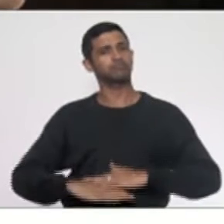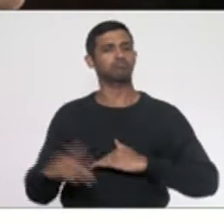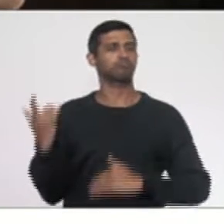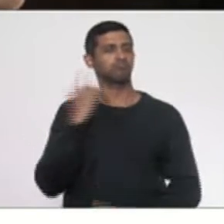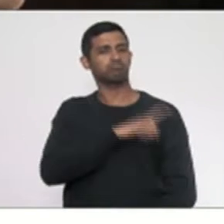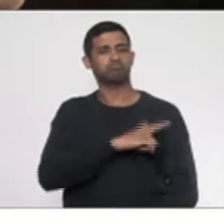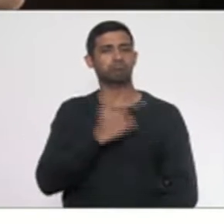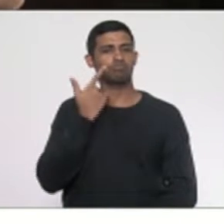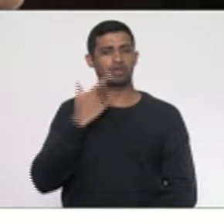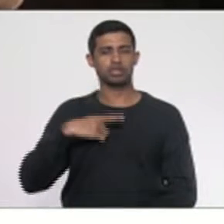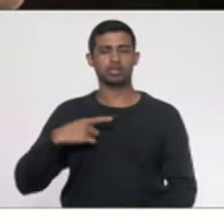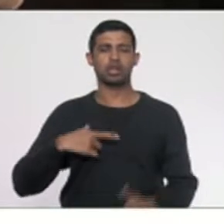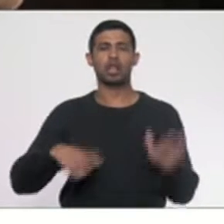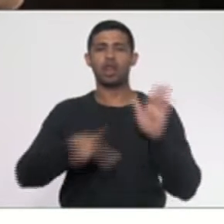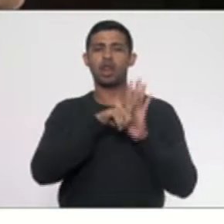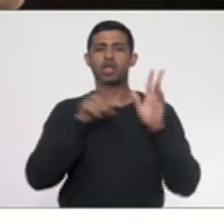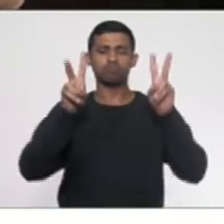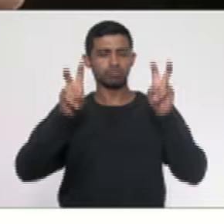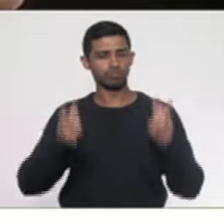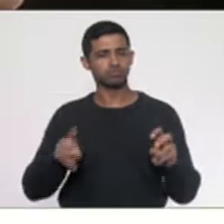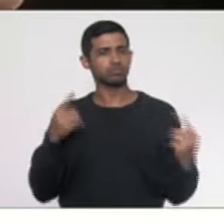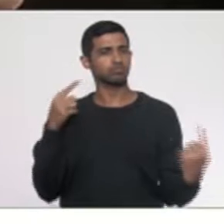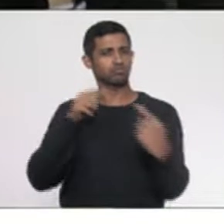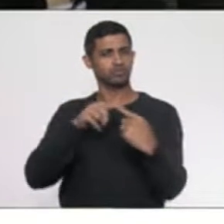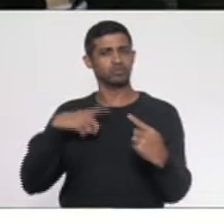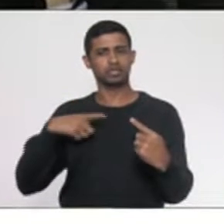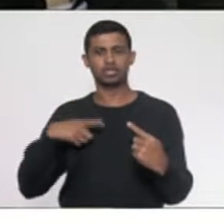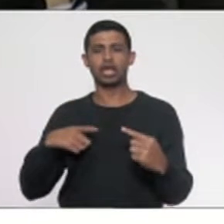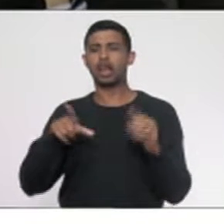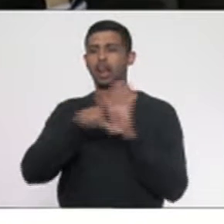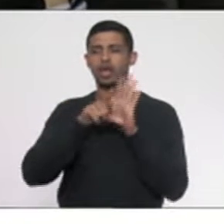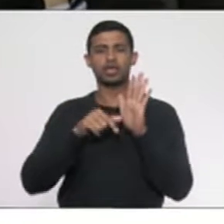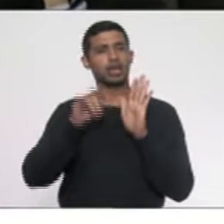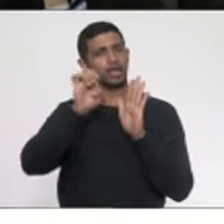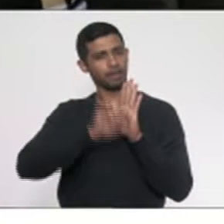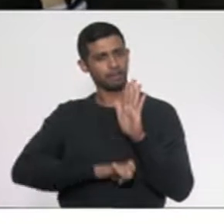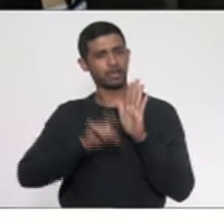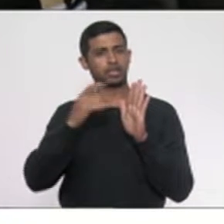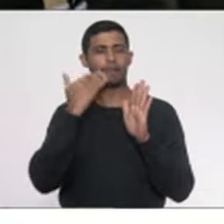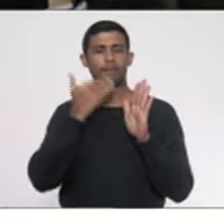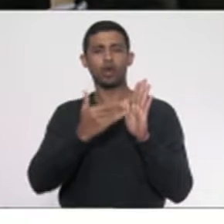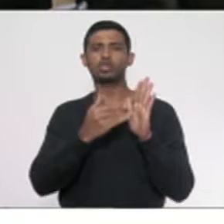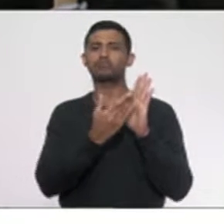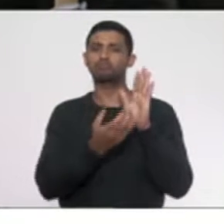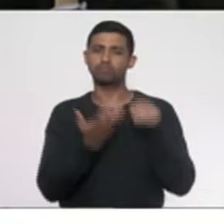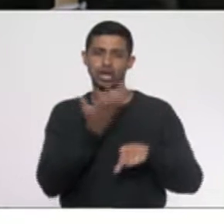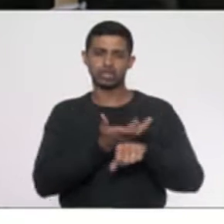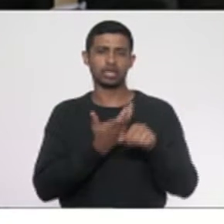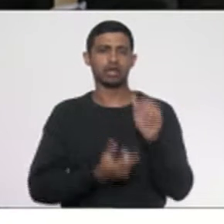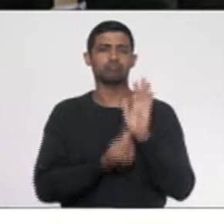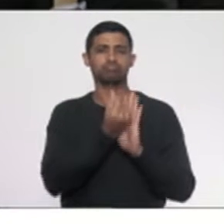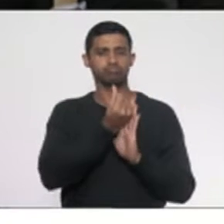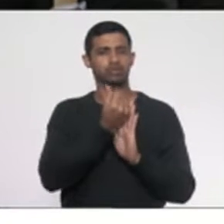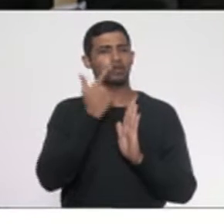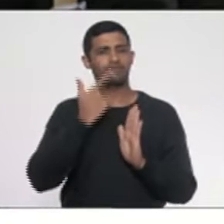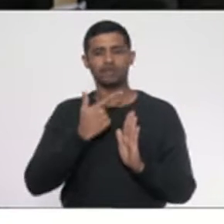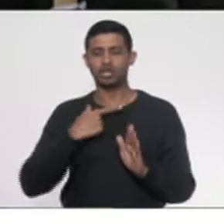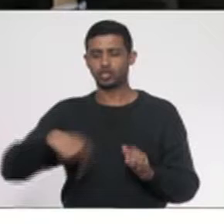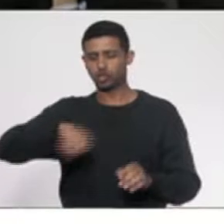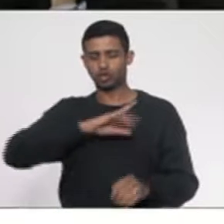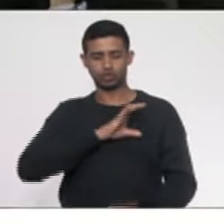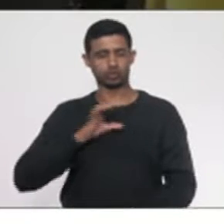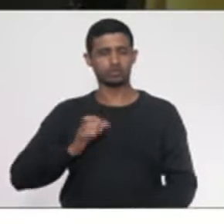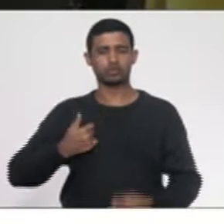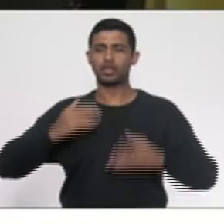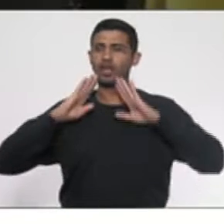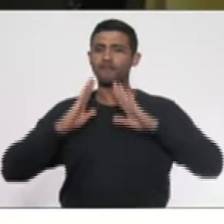temas que demandam lei específica, além de emendas que tratavam de temas estranhos à matéria orçamentária. As novas práticas dessa comissão buscam